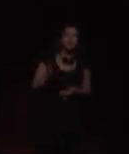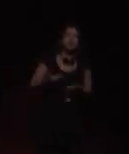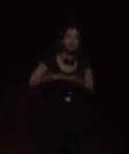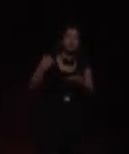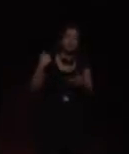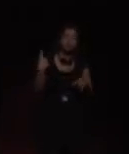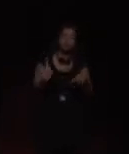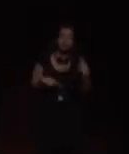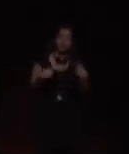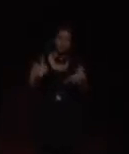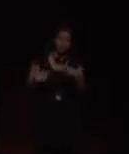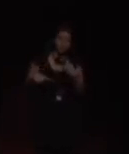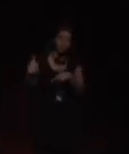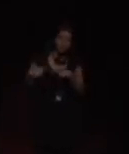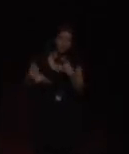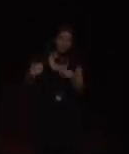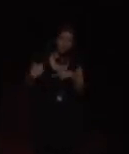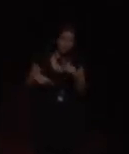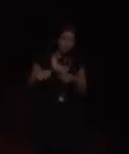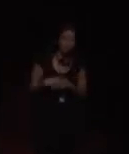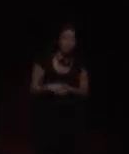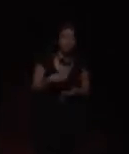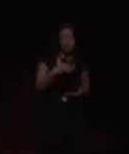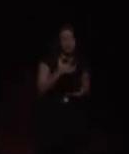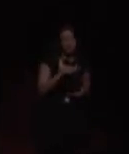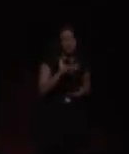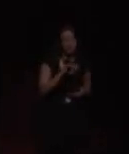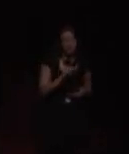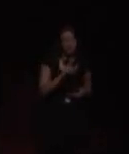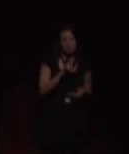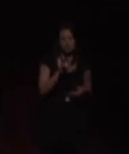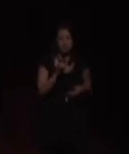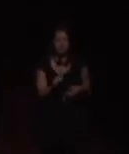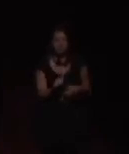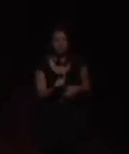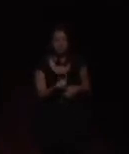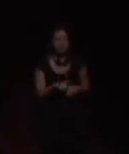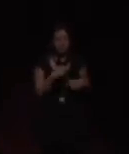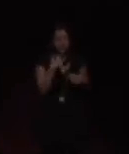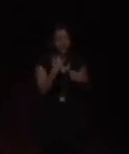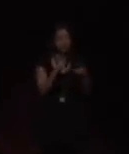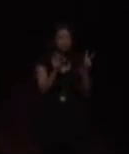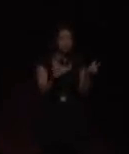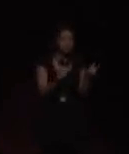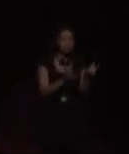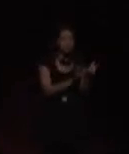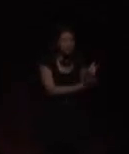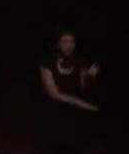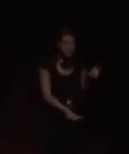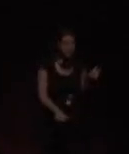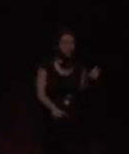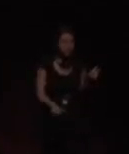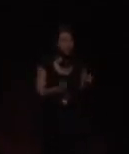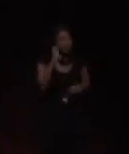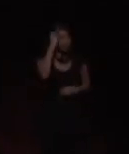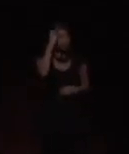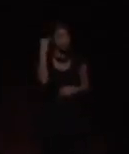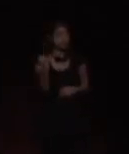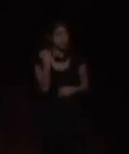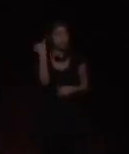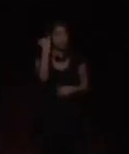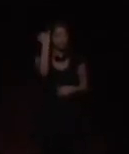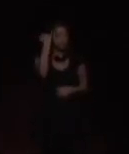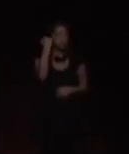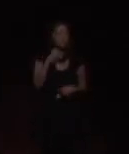prévias, a Maria Emília tinha falado da importância da cultura na infância e da complexa